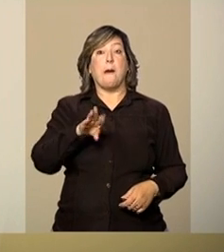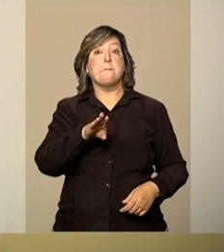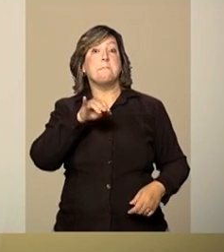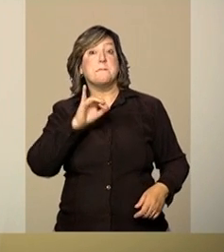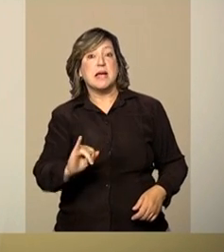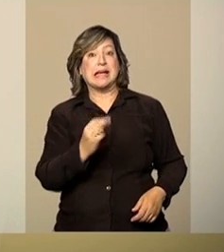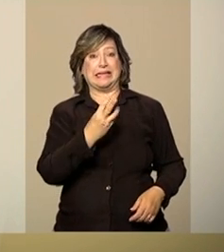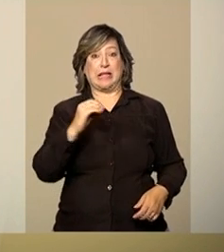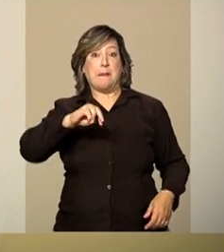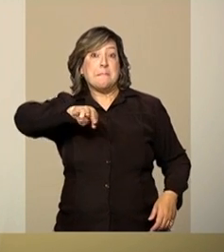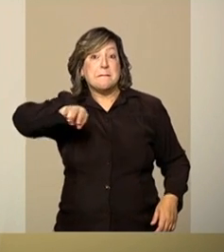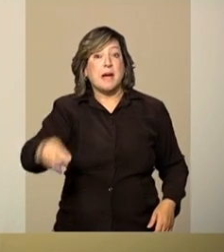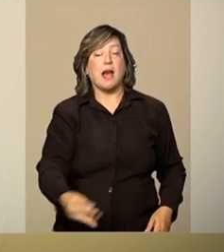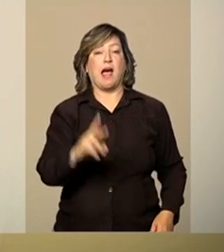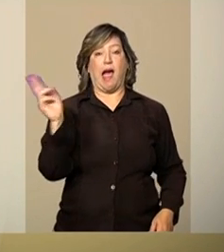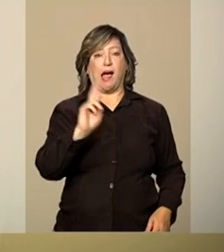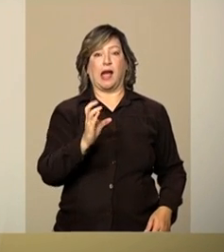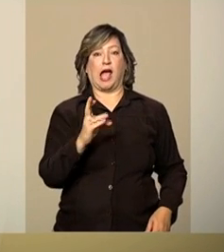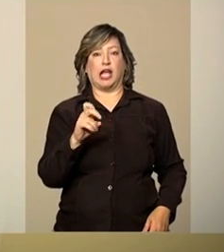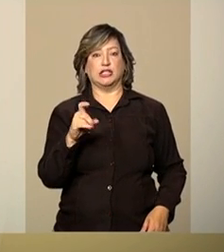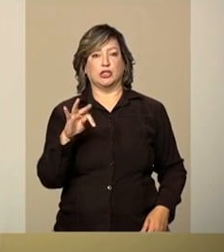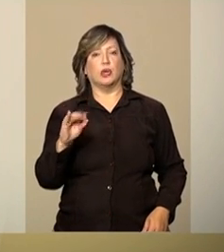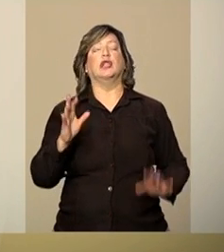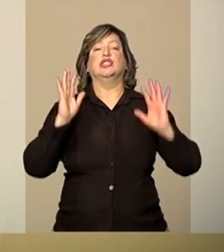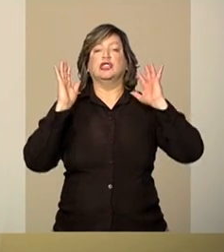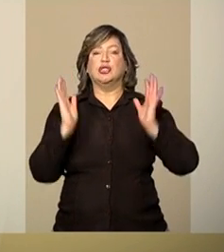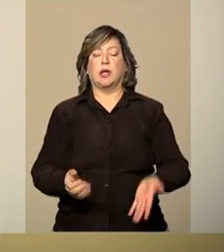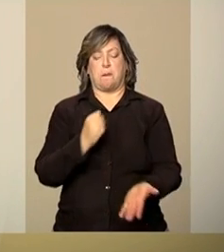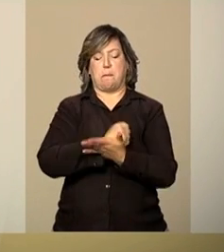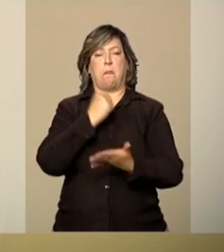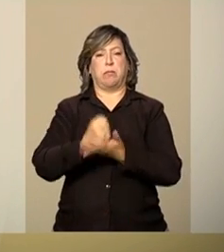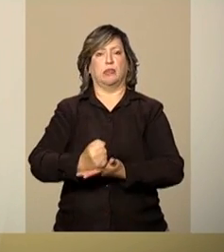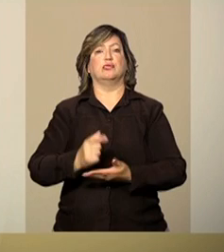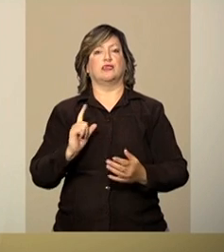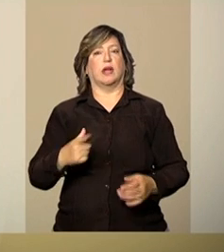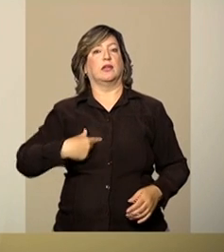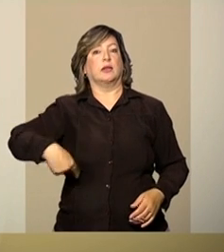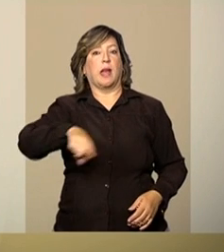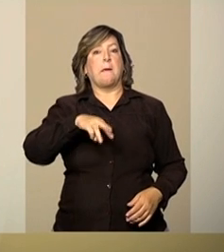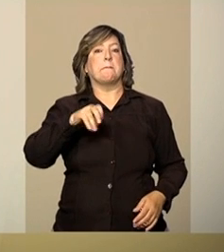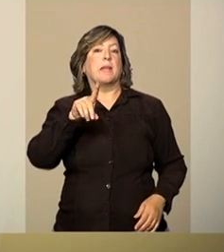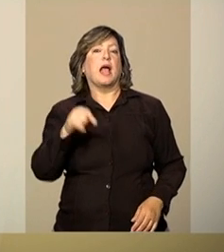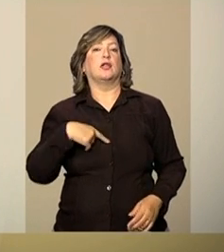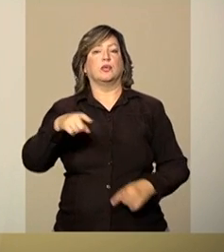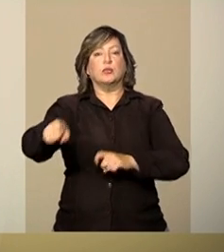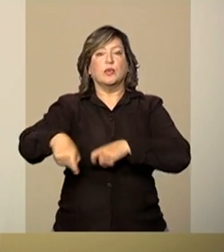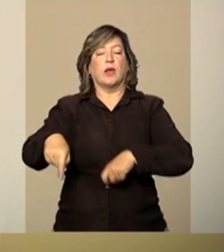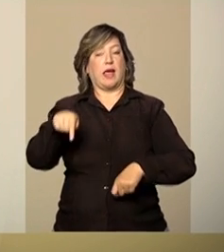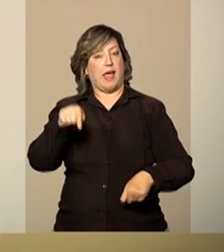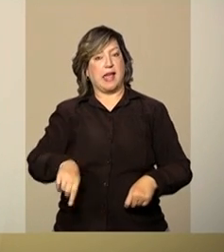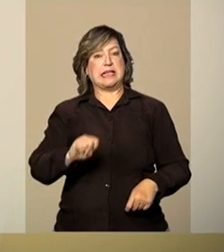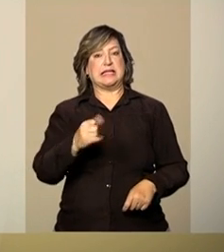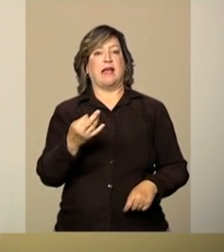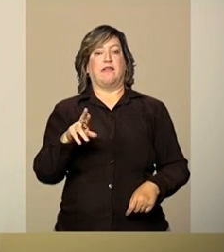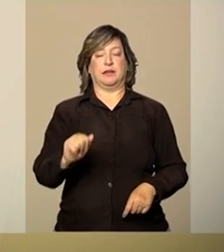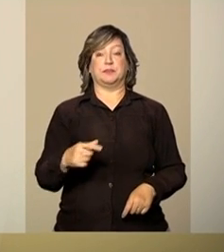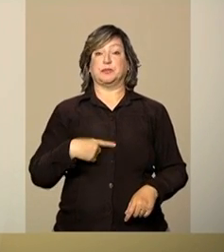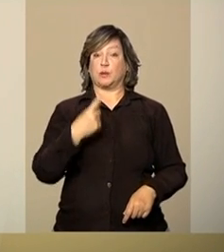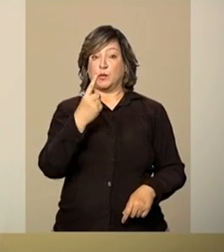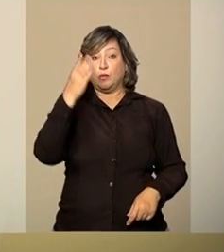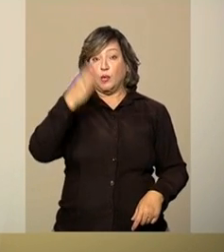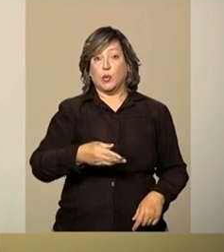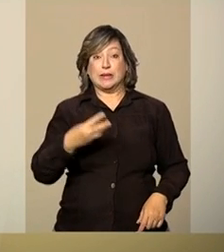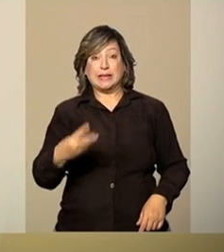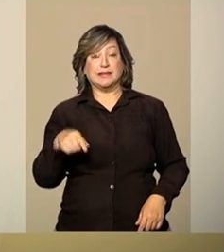300 milhões deais de crédito já foram contra tratados pelos médios produtores nesta safra 1/3